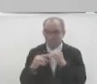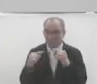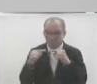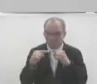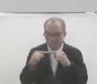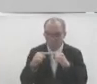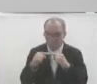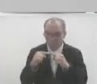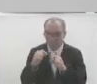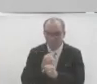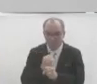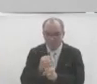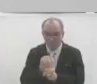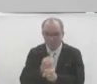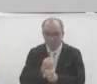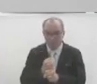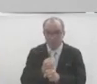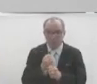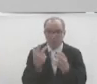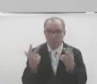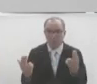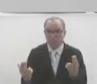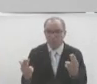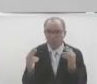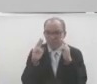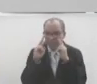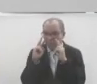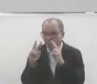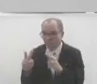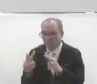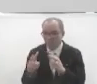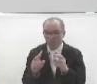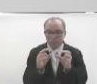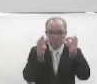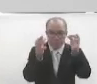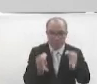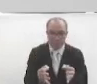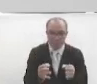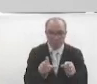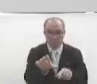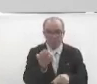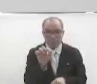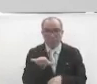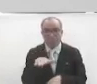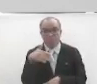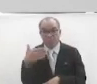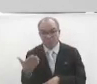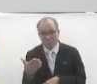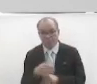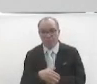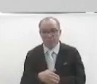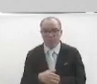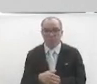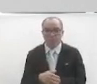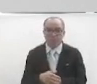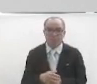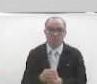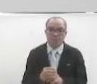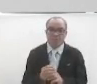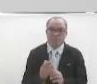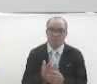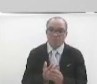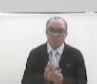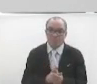habilidade serão classificados em observância a seguinte ordem e preferência aí coloca um